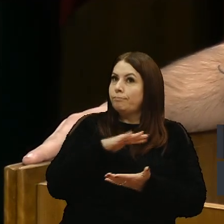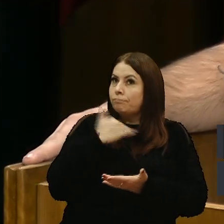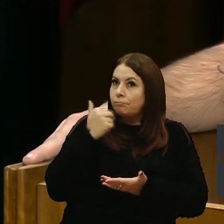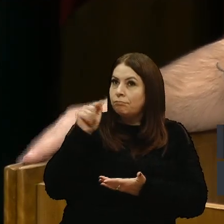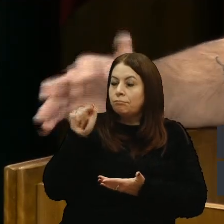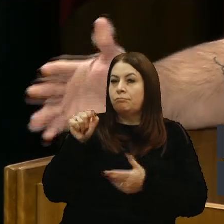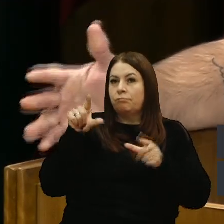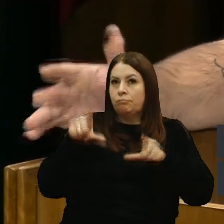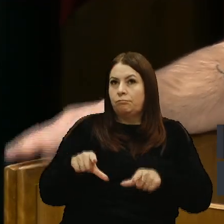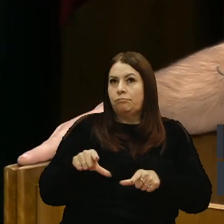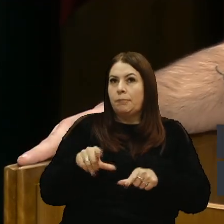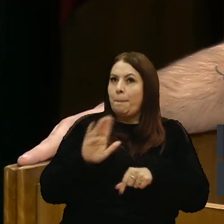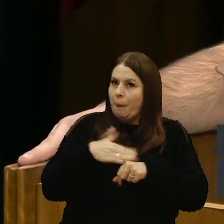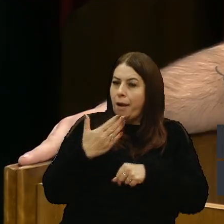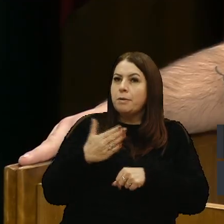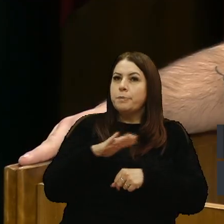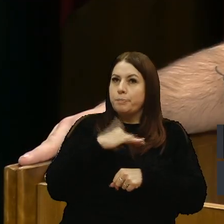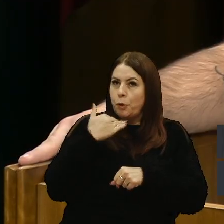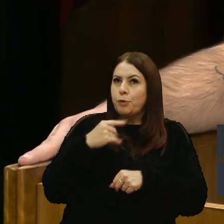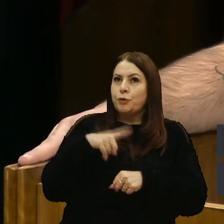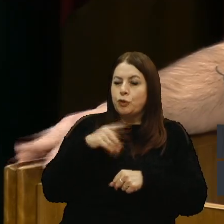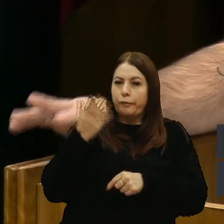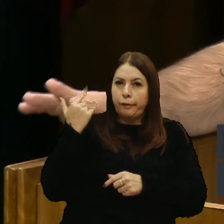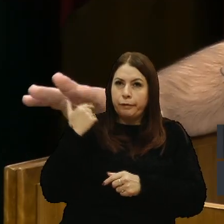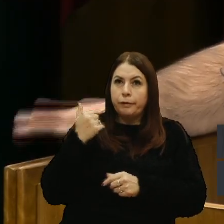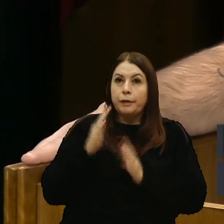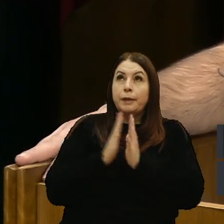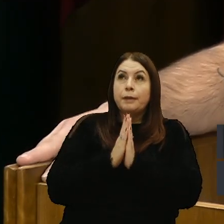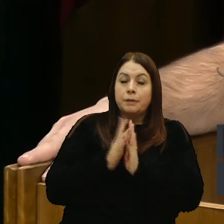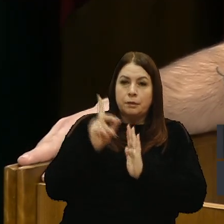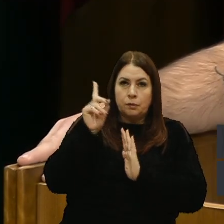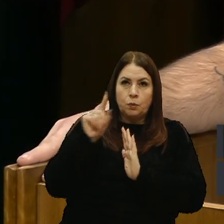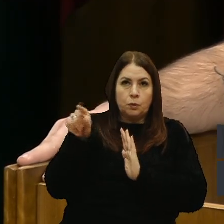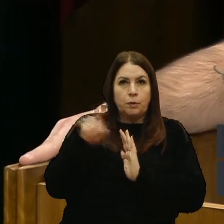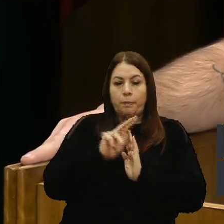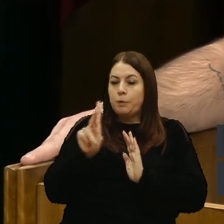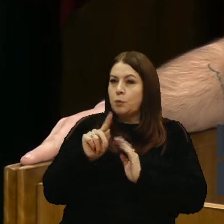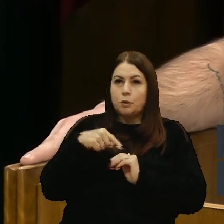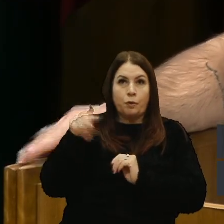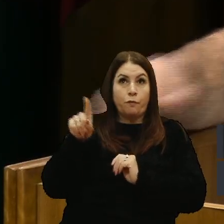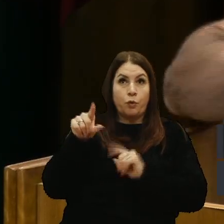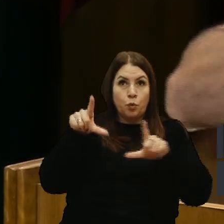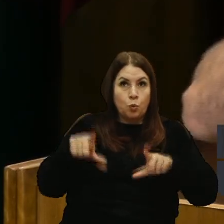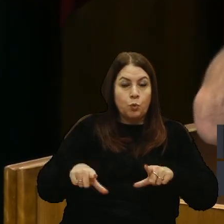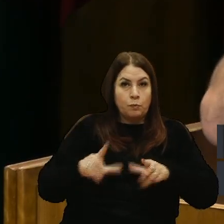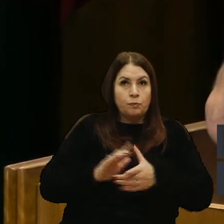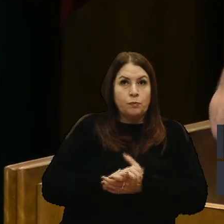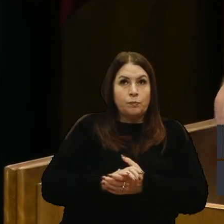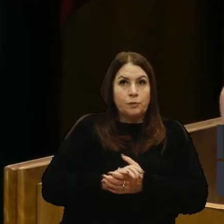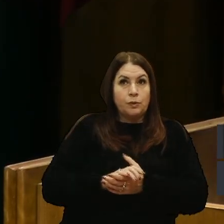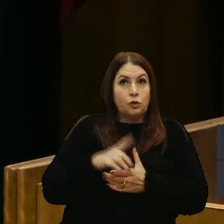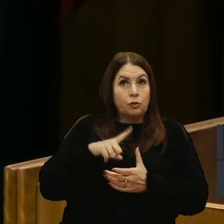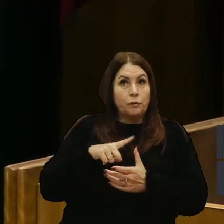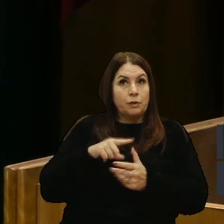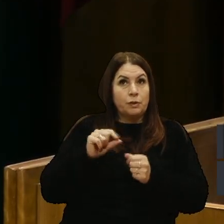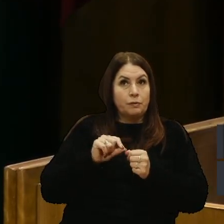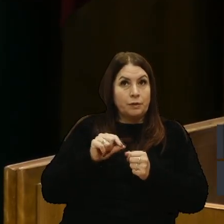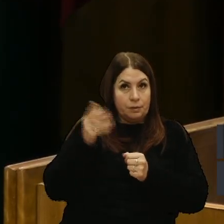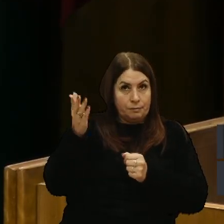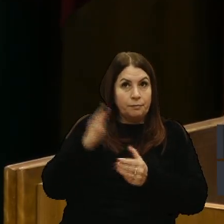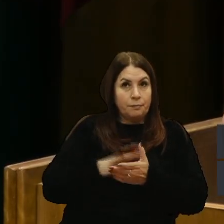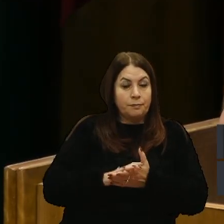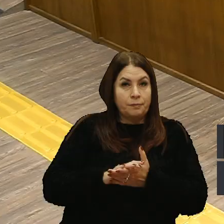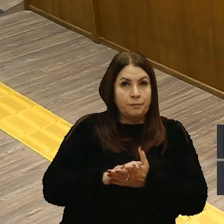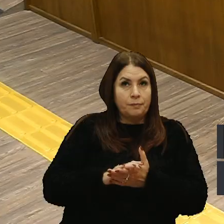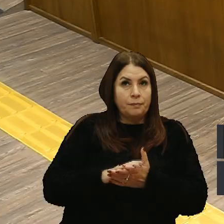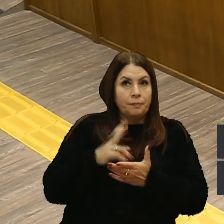naquele local, mais mortes do que houveram, e graças a Deus que as pessoas não foram até os locais para que tivessem suas vidas ceifadas. Pois não,